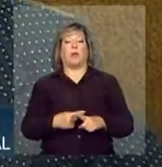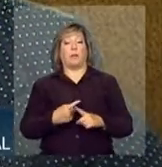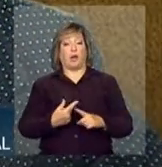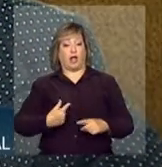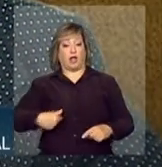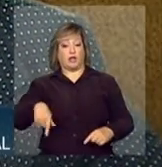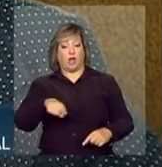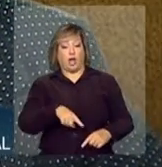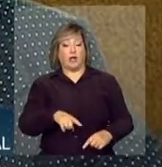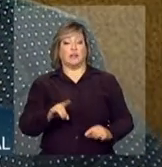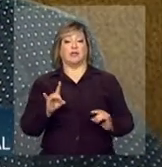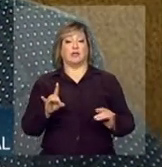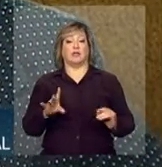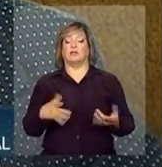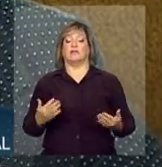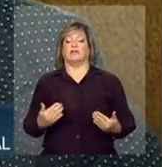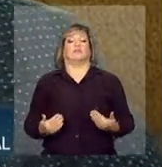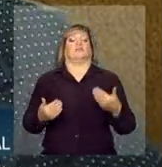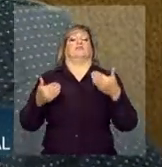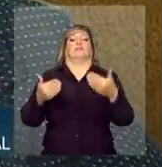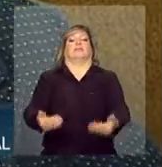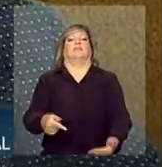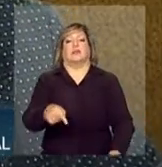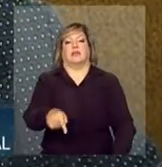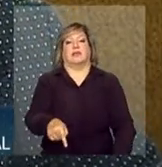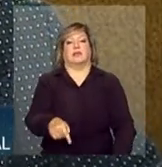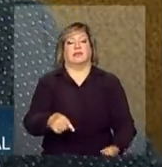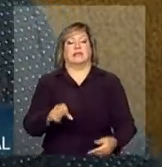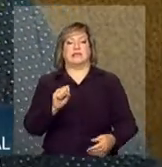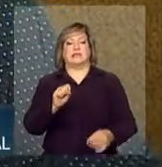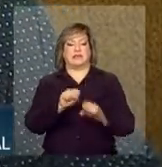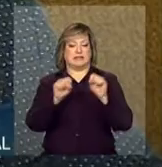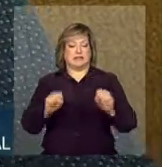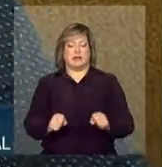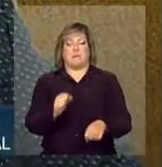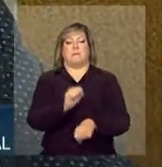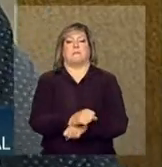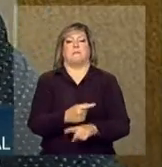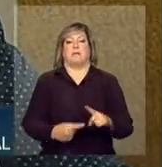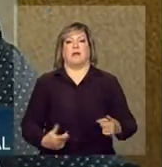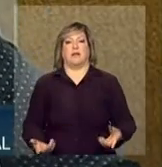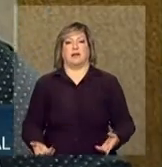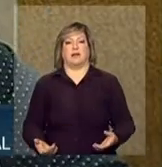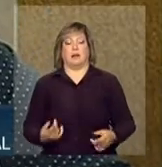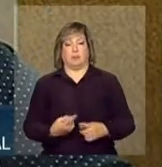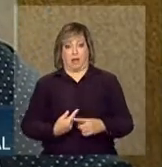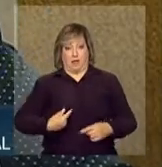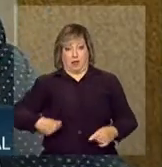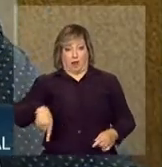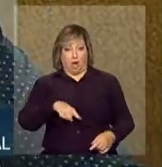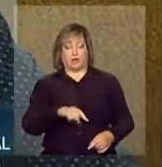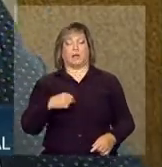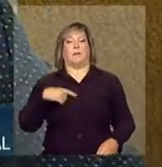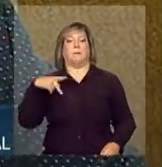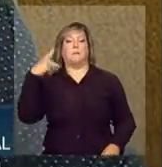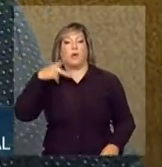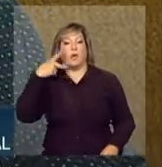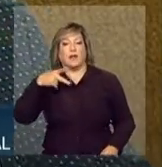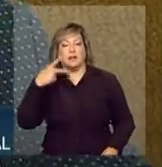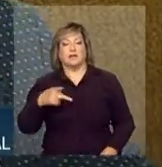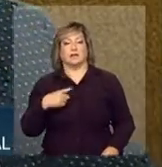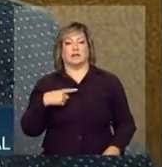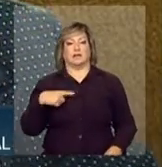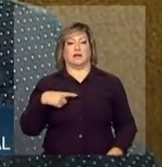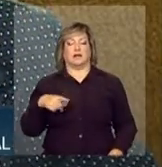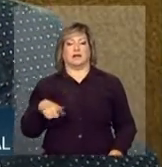simplesmente atravessamos esses sistemas no meio. Parte da nossa política de segurança alimentar e nutricional é construída via